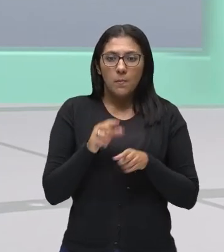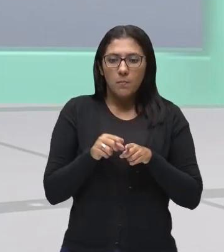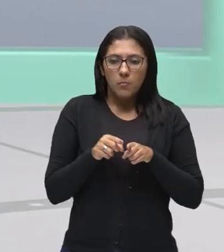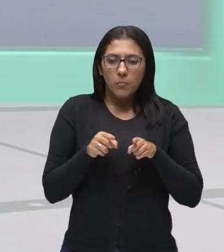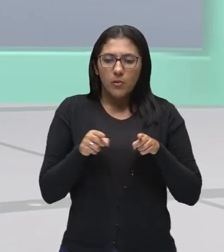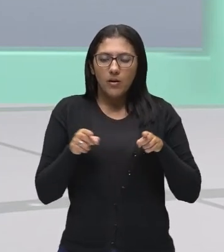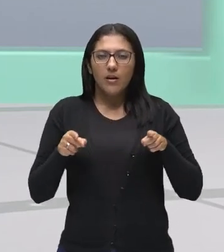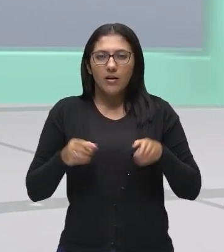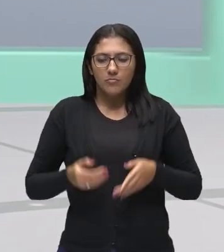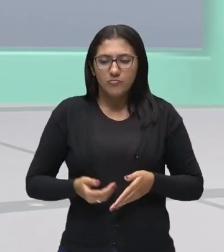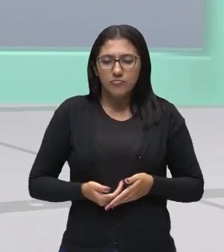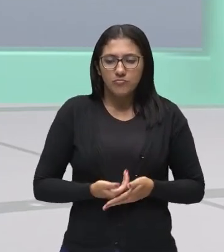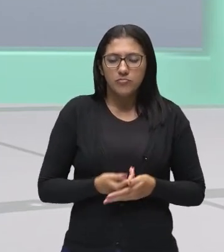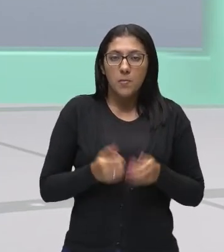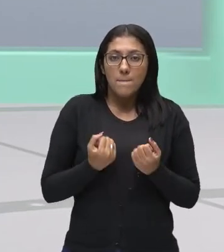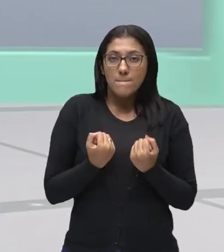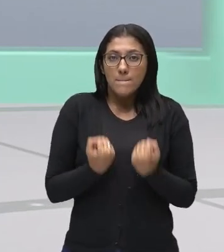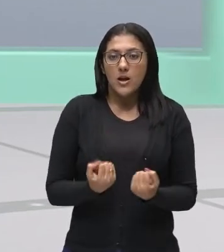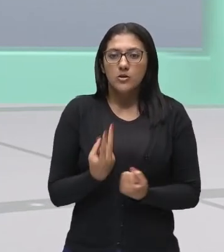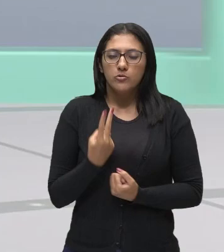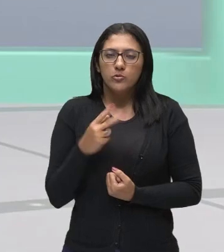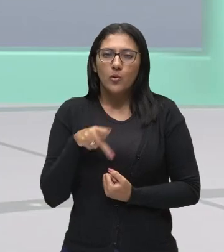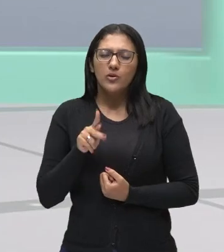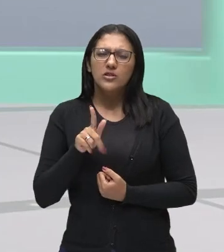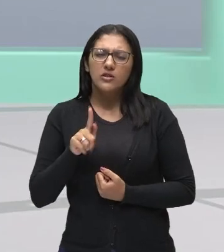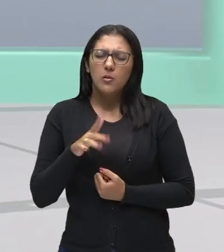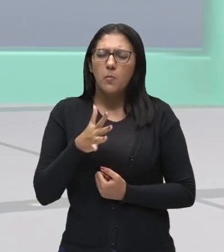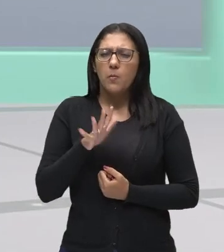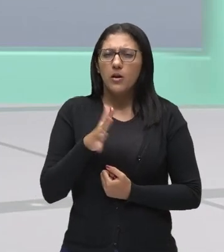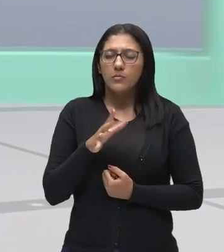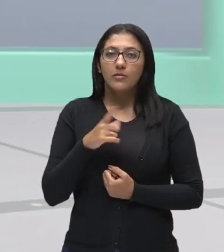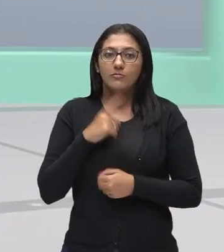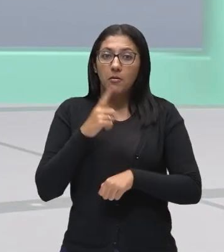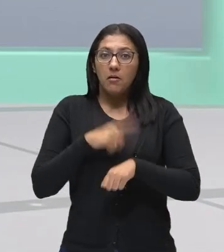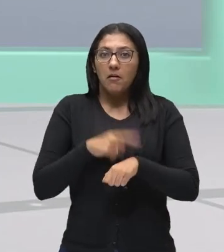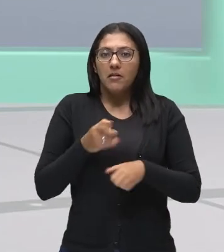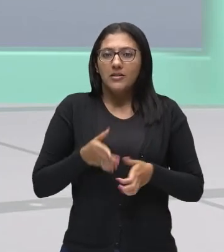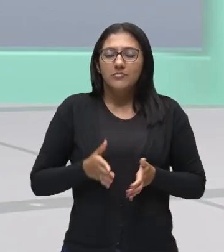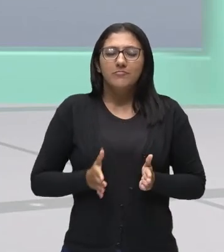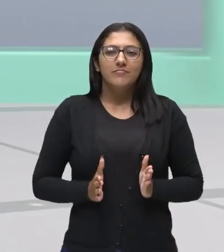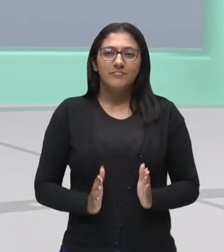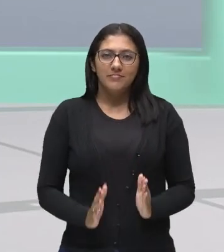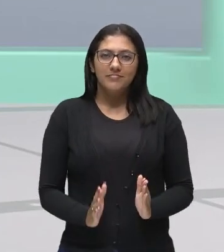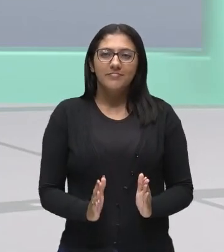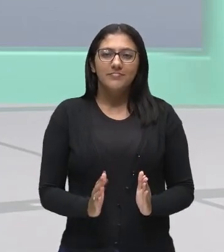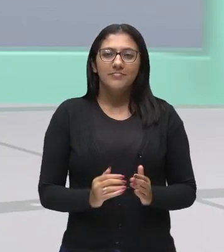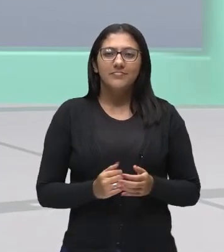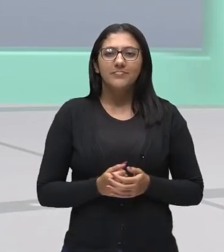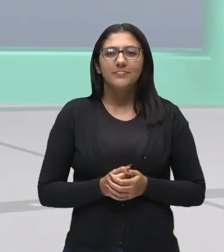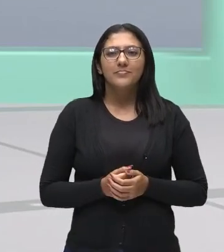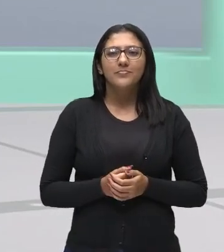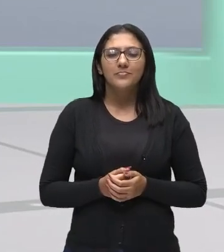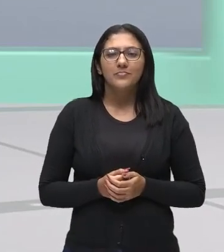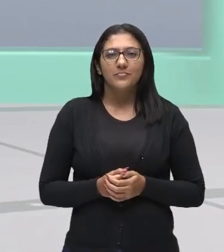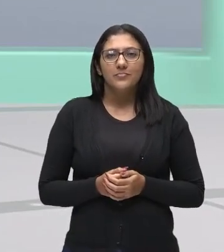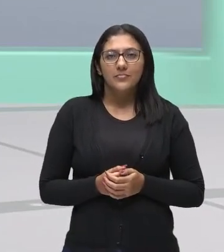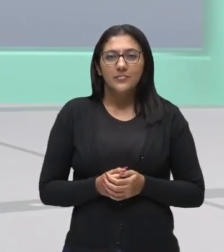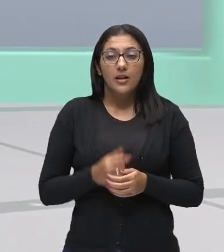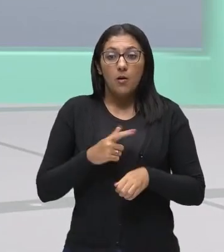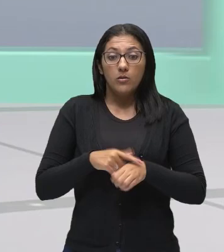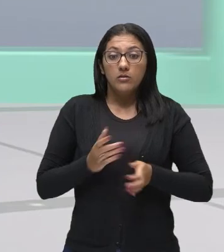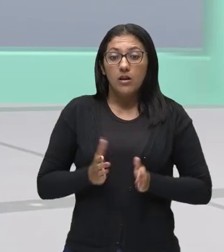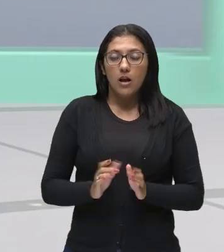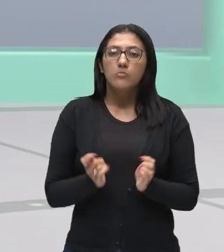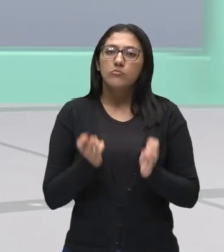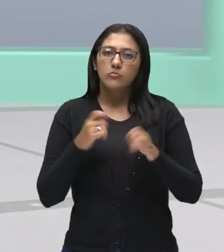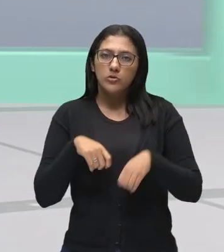centímetros, entre 2,5 kg a 4 kg, vai chegar então o momento do parto. O parto, ele pode ser